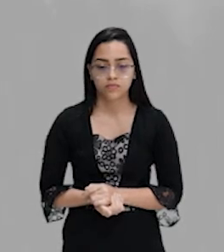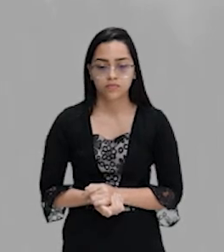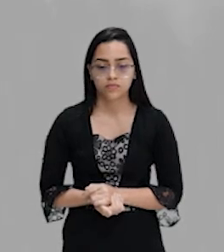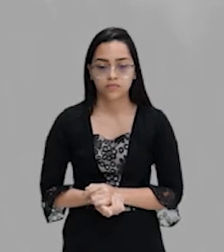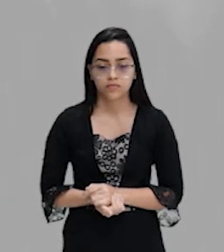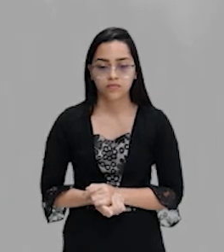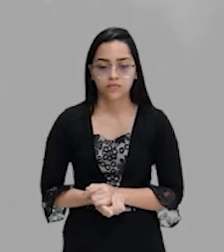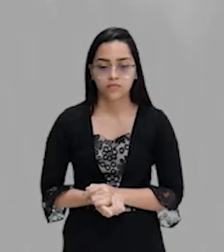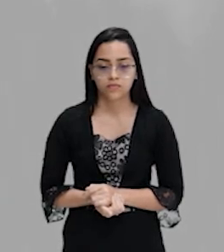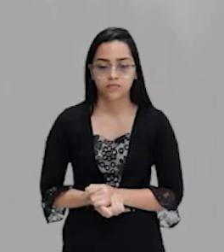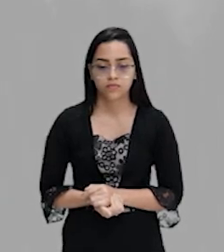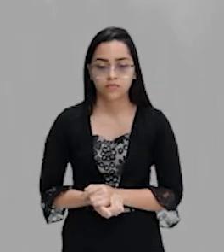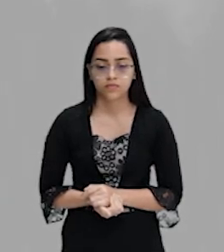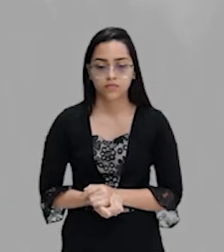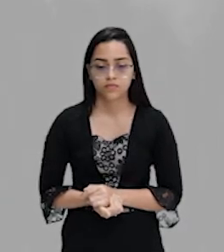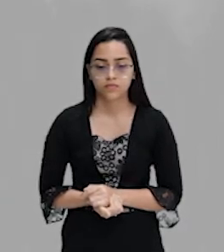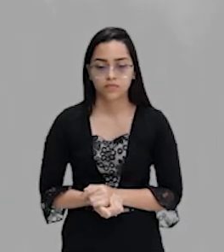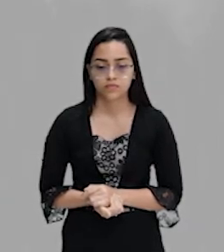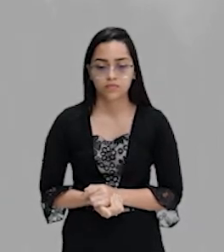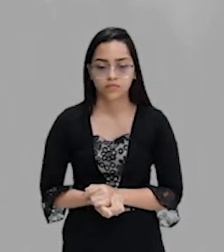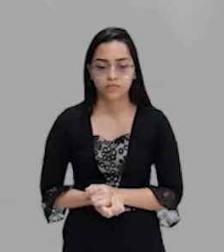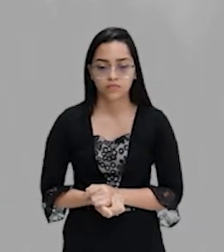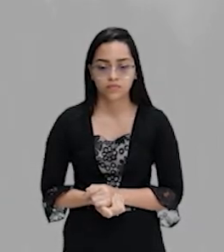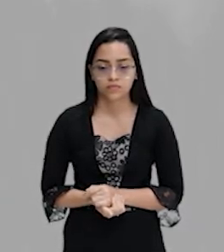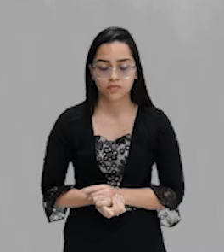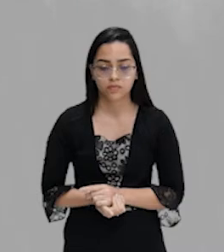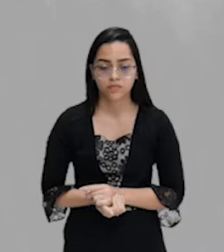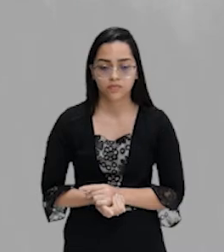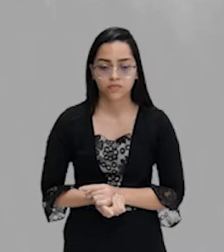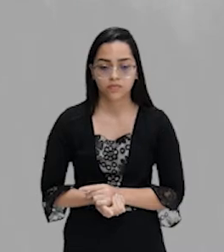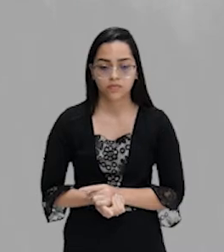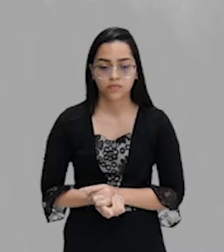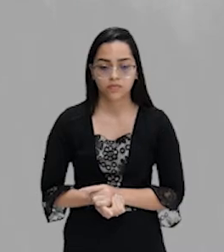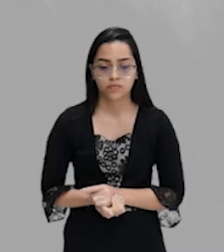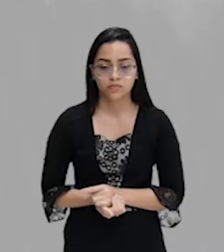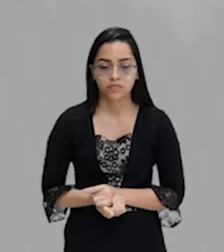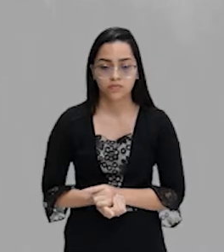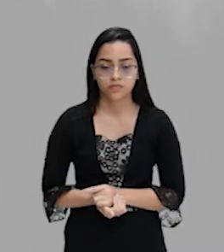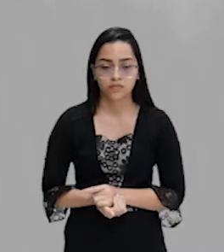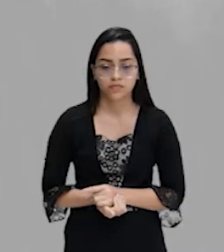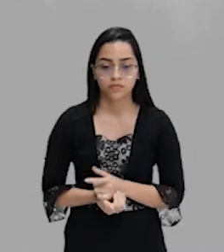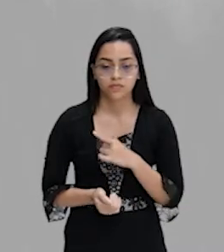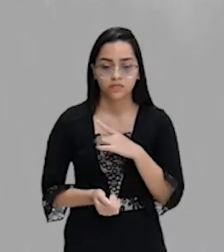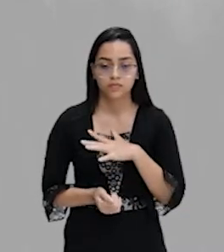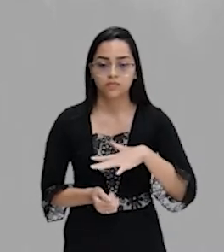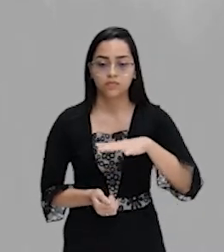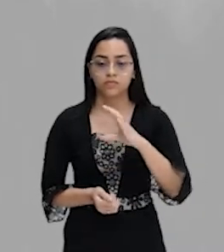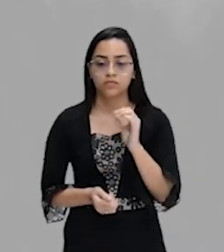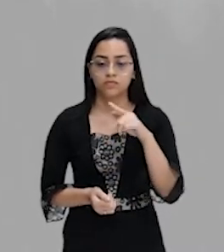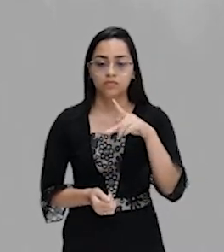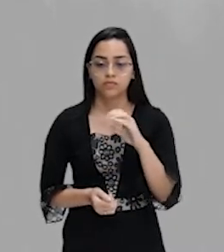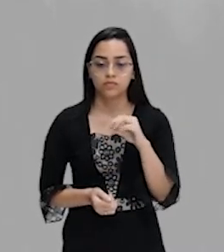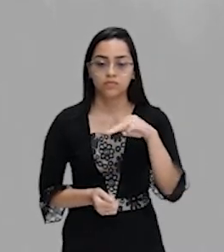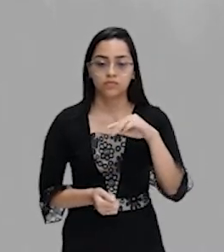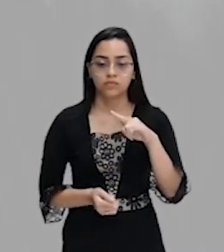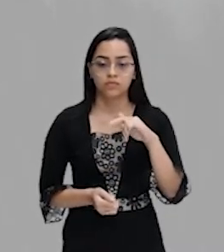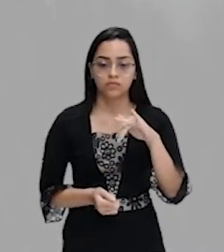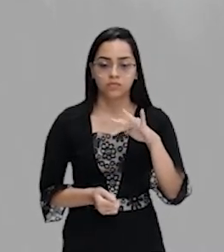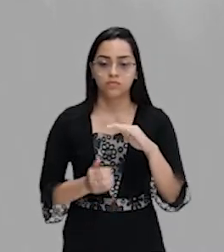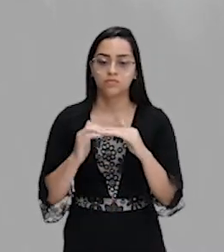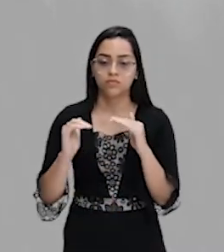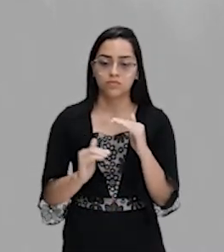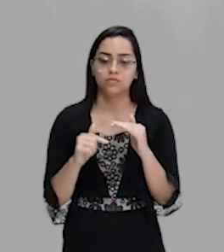tá, ok? Menos de 1 centésimo, desculpa, do campo magnético da Terra. Então, o campo magnético da Lua também é muito inferior ao da Terra, assim como o